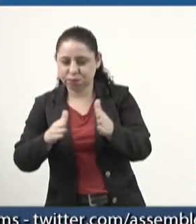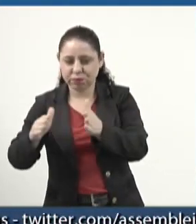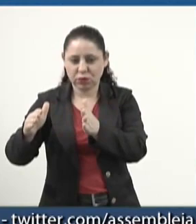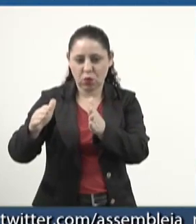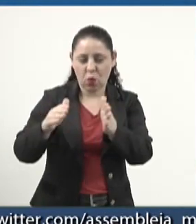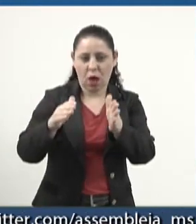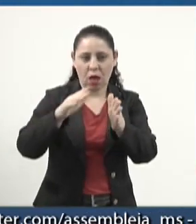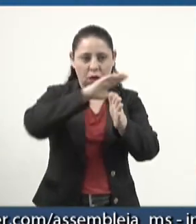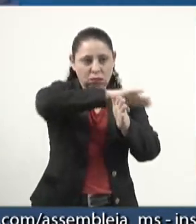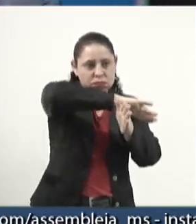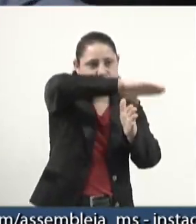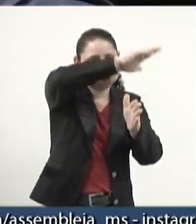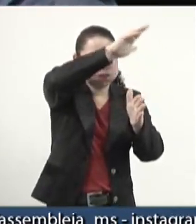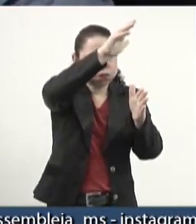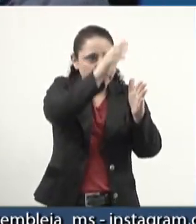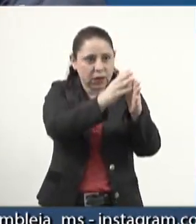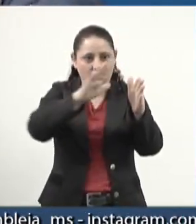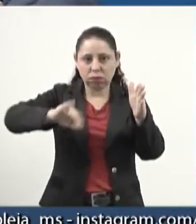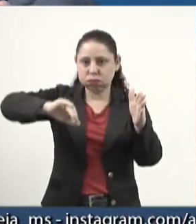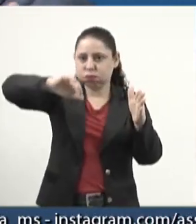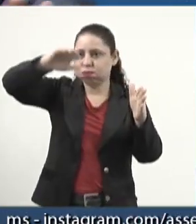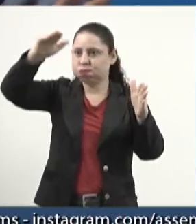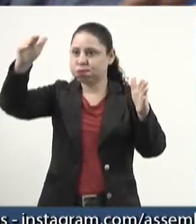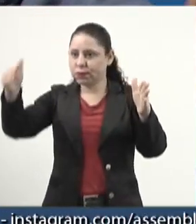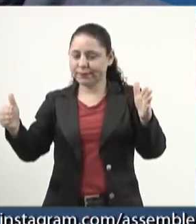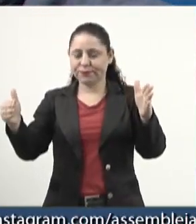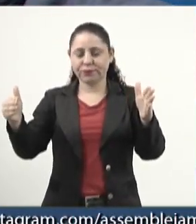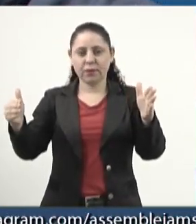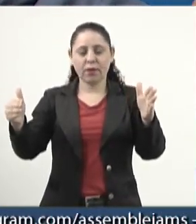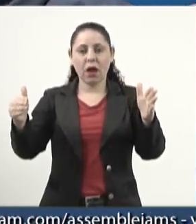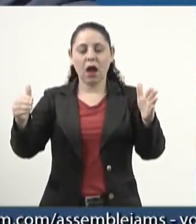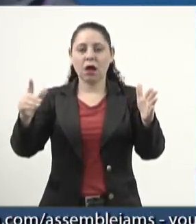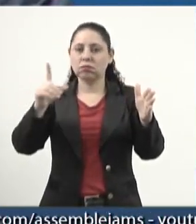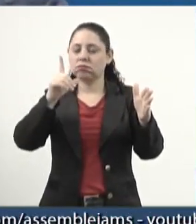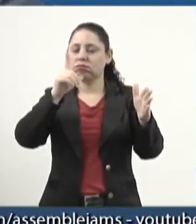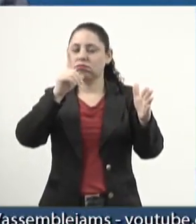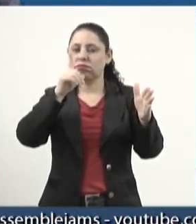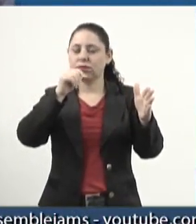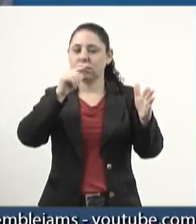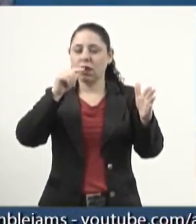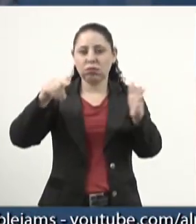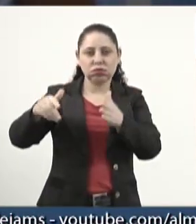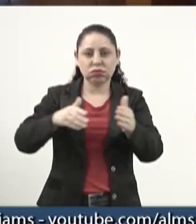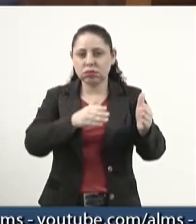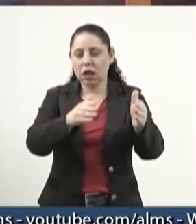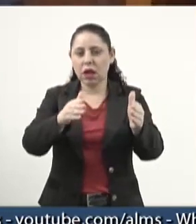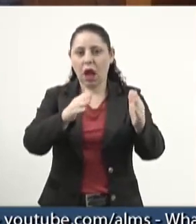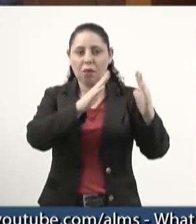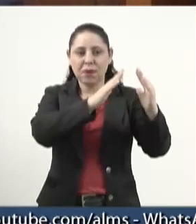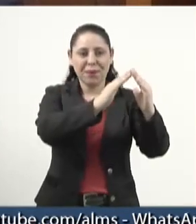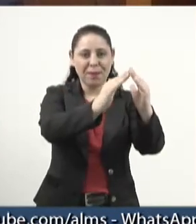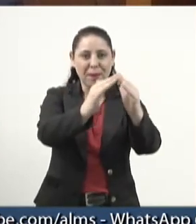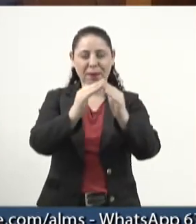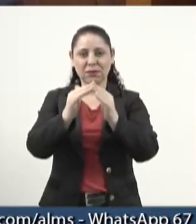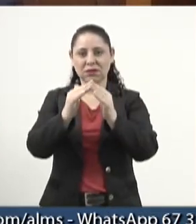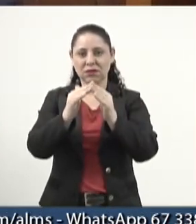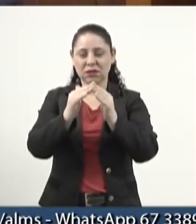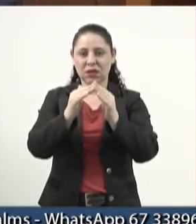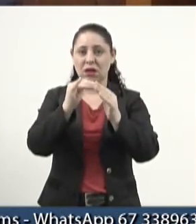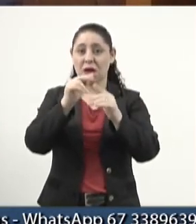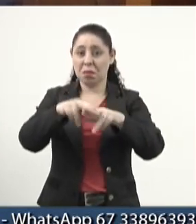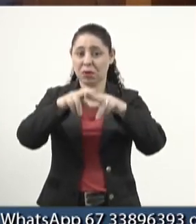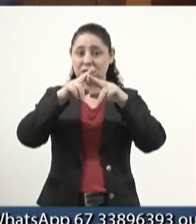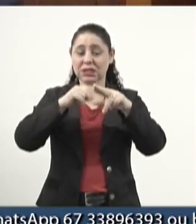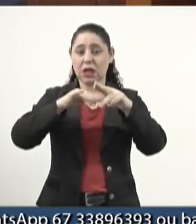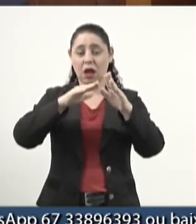2 morros, e as casas todas são na beira do rio, onde a enchente veio, encaixada no morro. Só